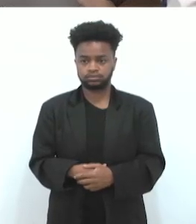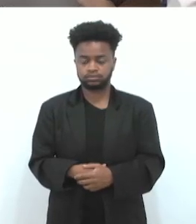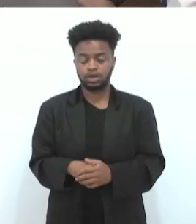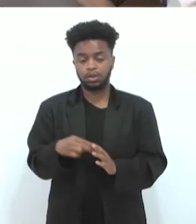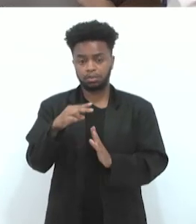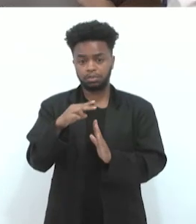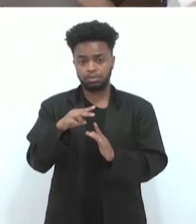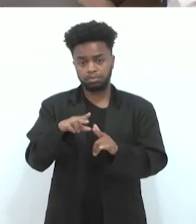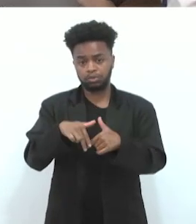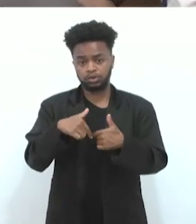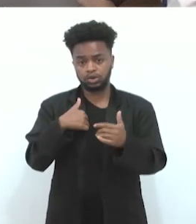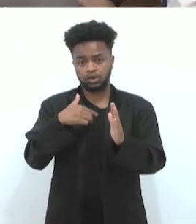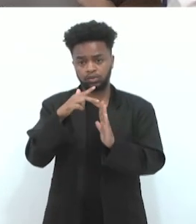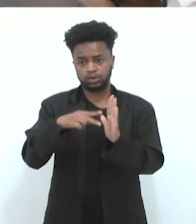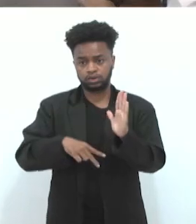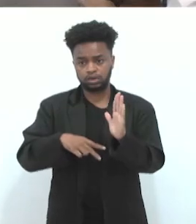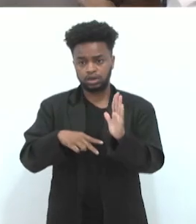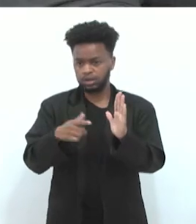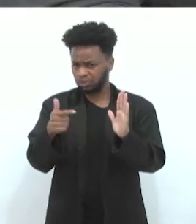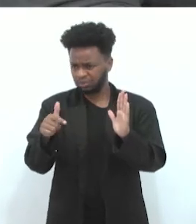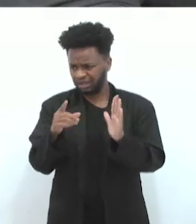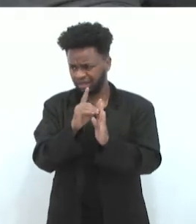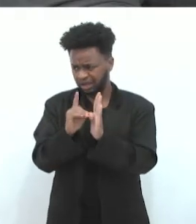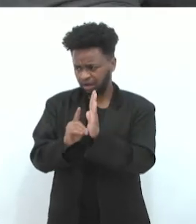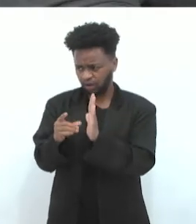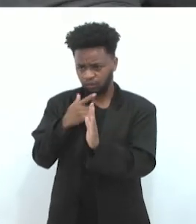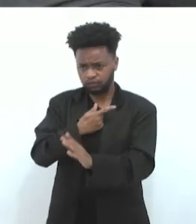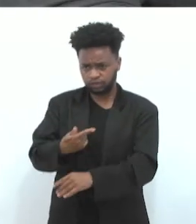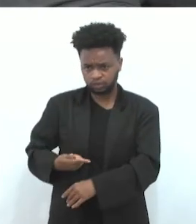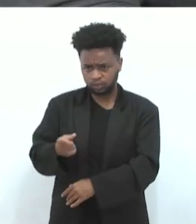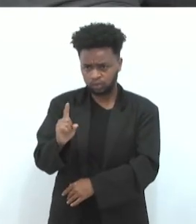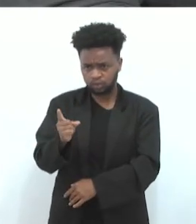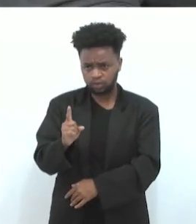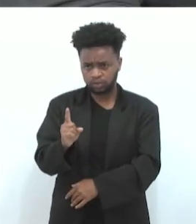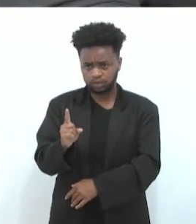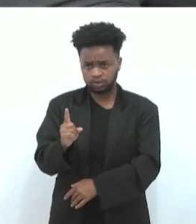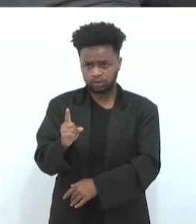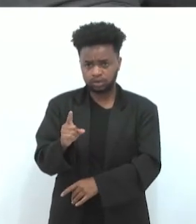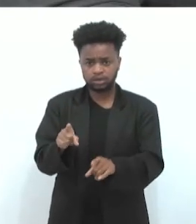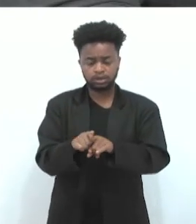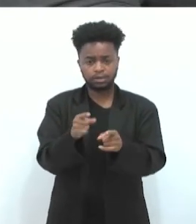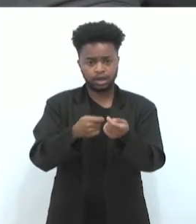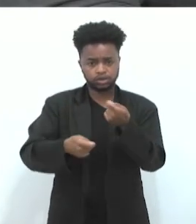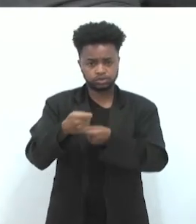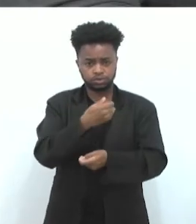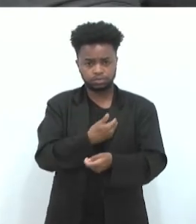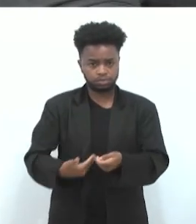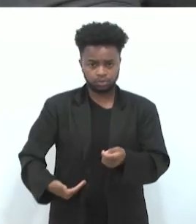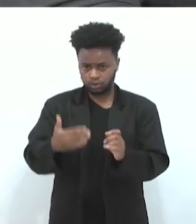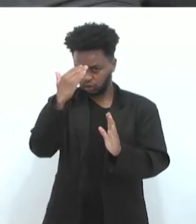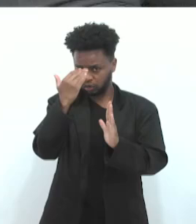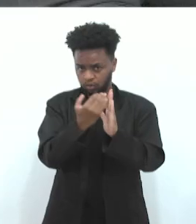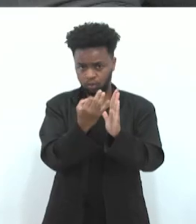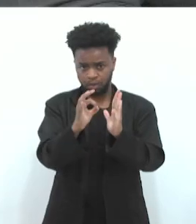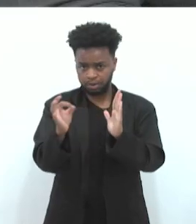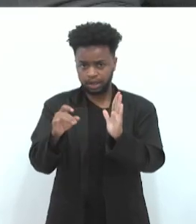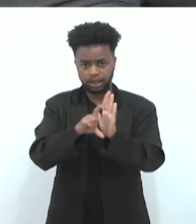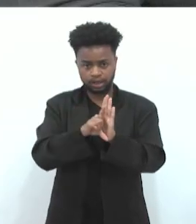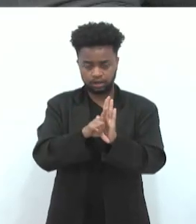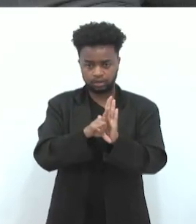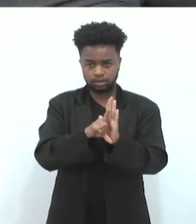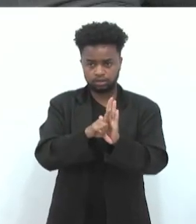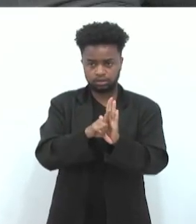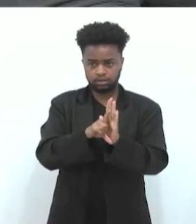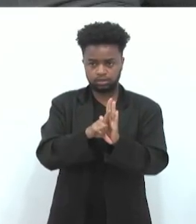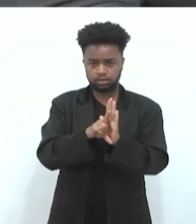Procuradoria. Por isso Não que eu tem decreto do Não tem governador e Não. a administração pública está deixando de cumprir uma lei por Com conta,